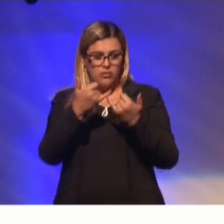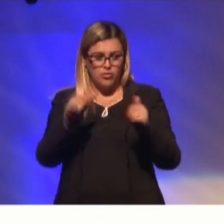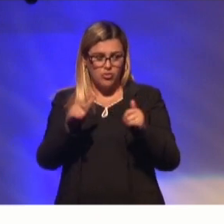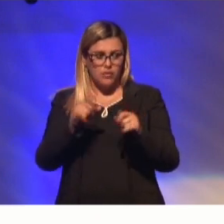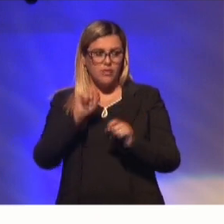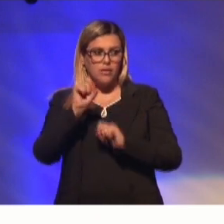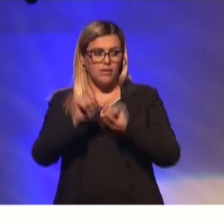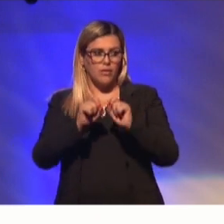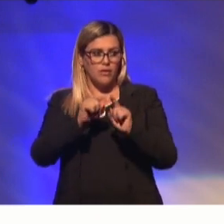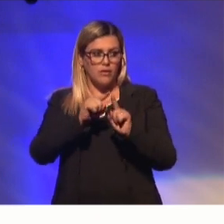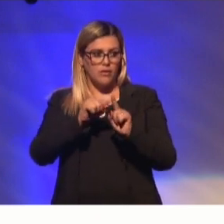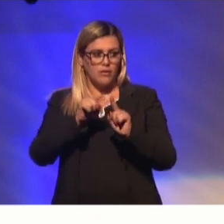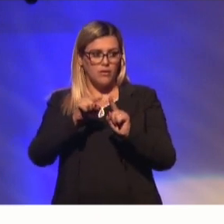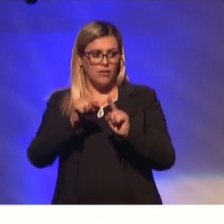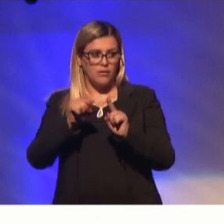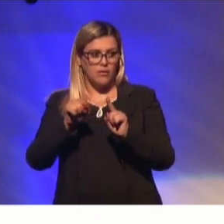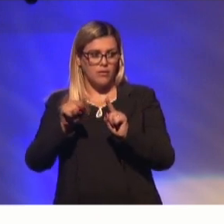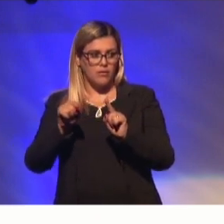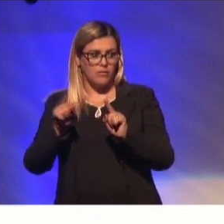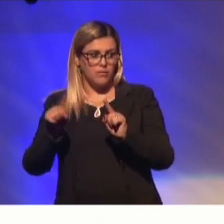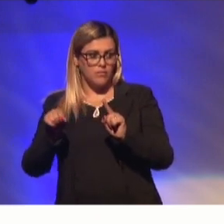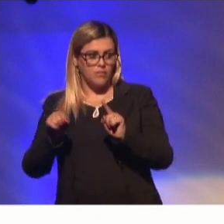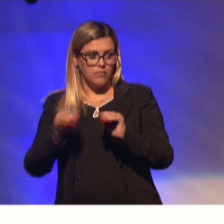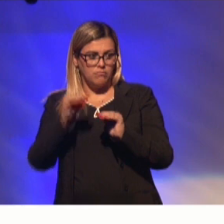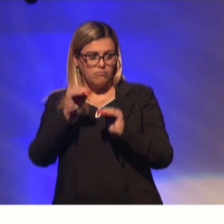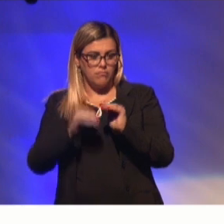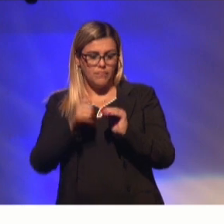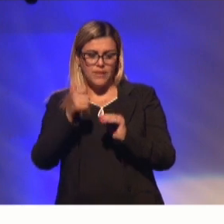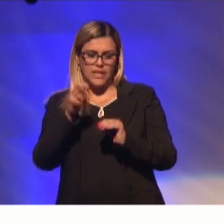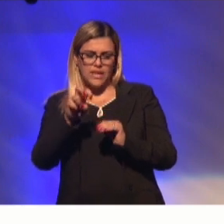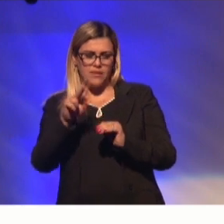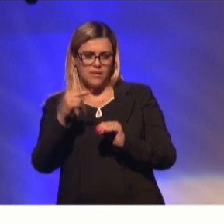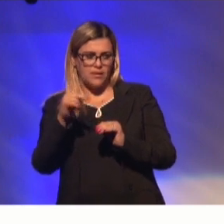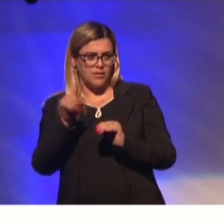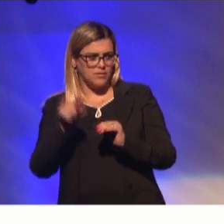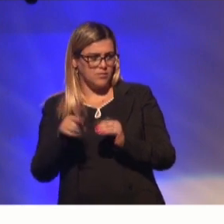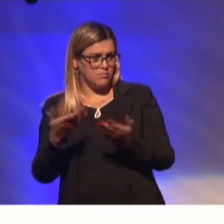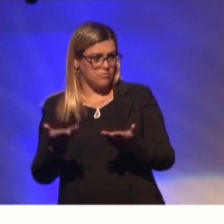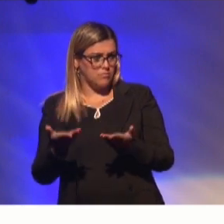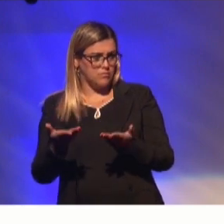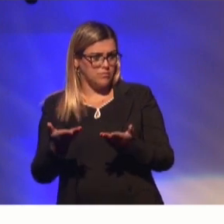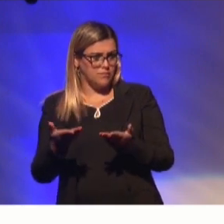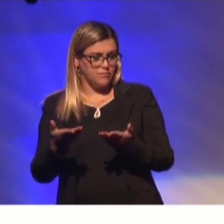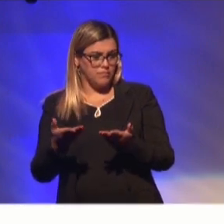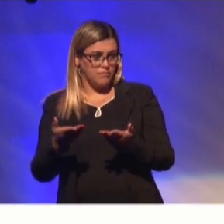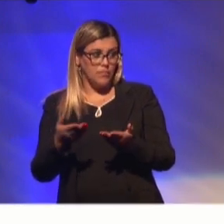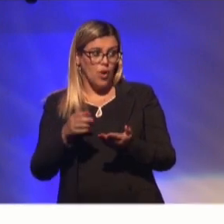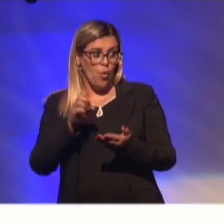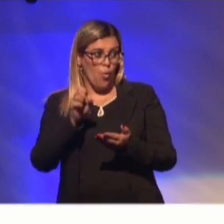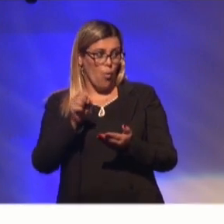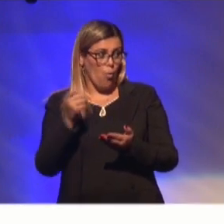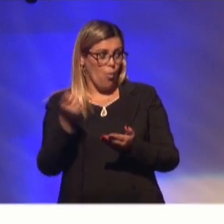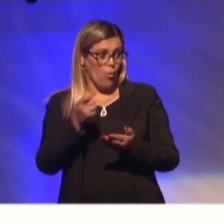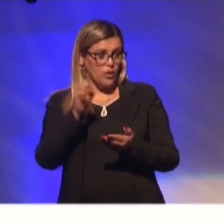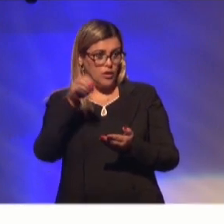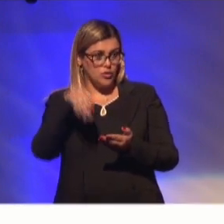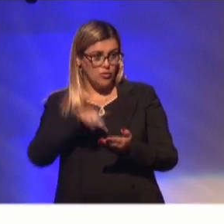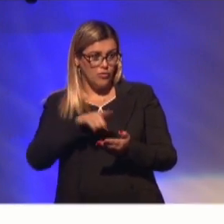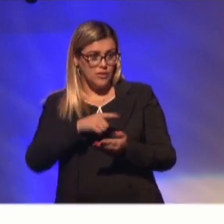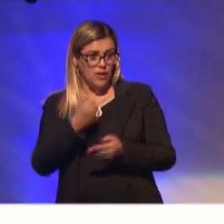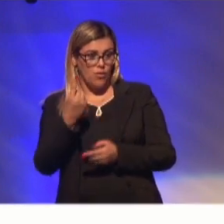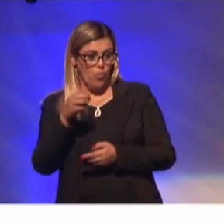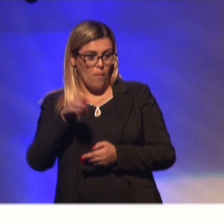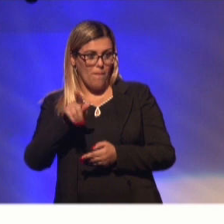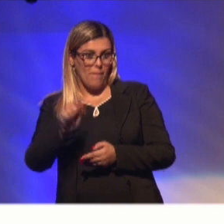tem baixas frequências. Você trabalha com 15 Hz. Veja, no ultrassom, 1